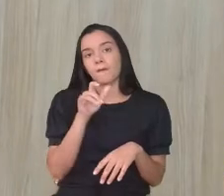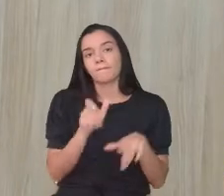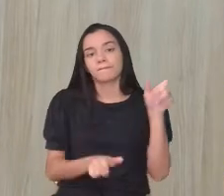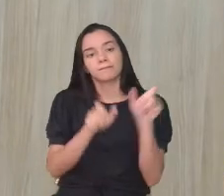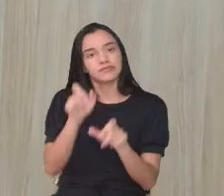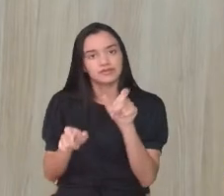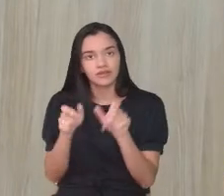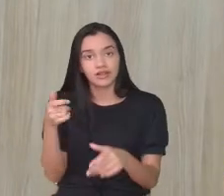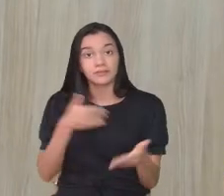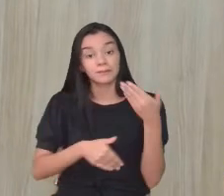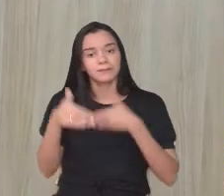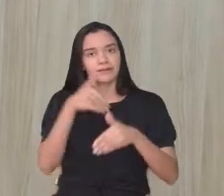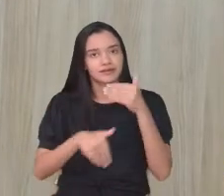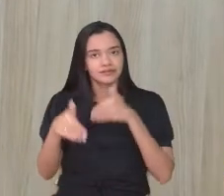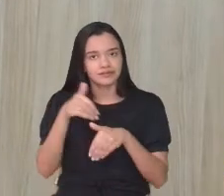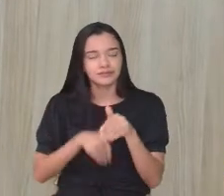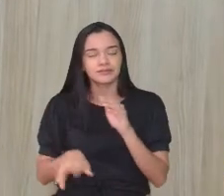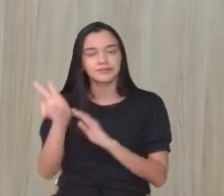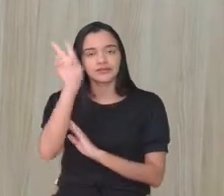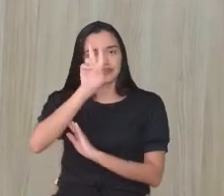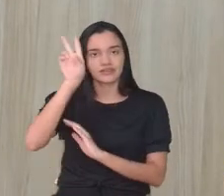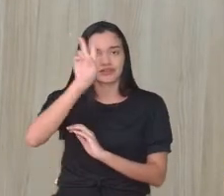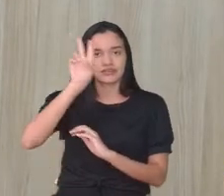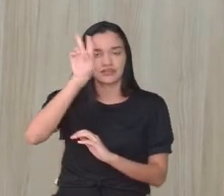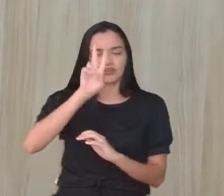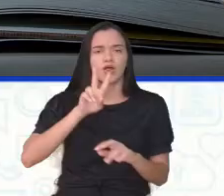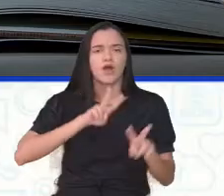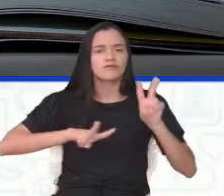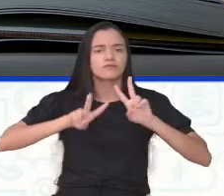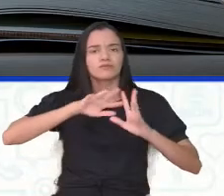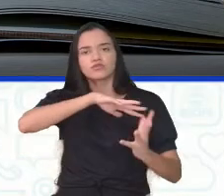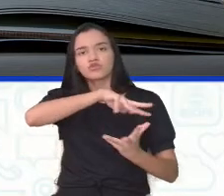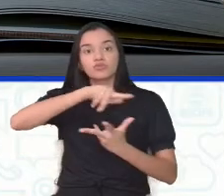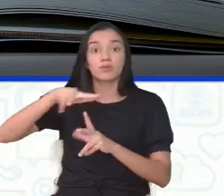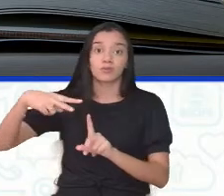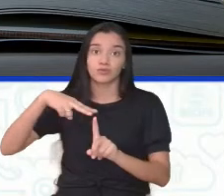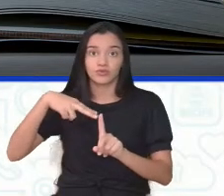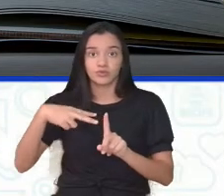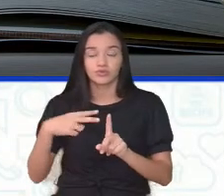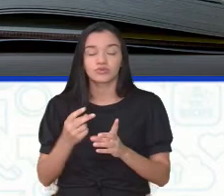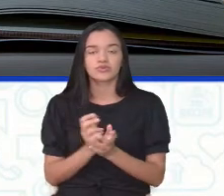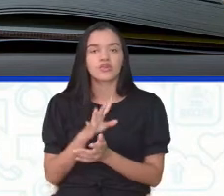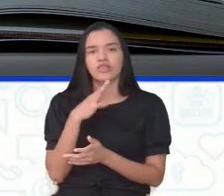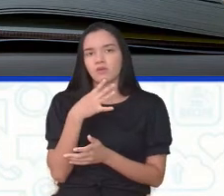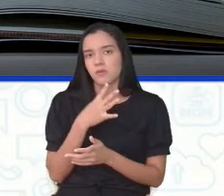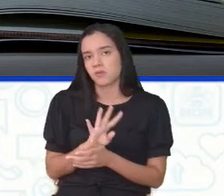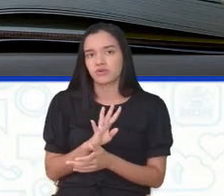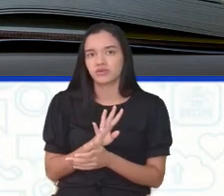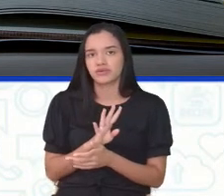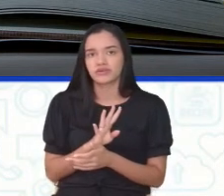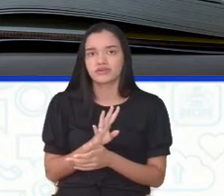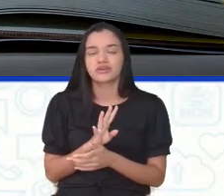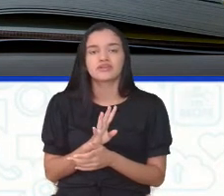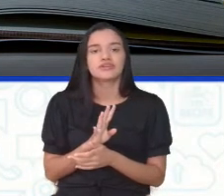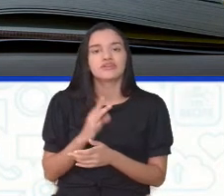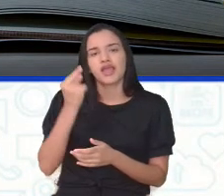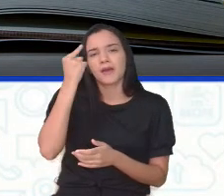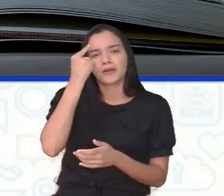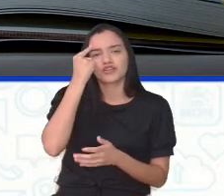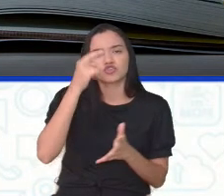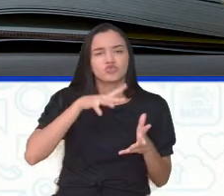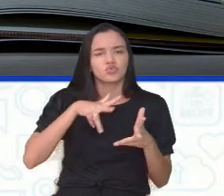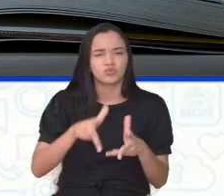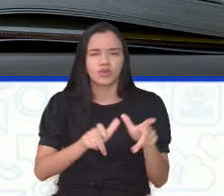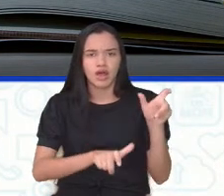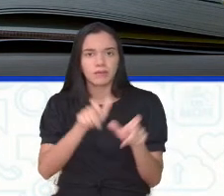história. Sua visão do mundo e dos acontecimentos é parcial, pois ele não conhece a mente de todas as